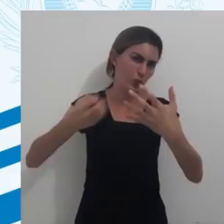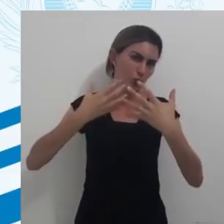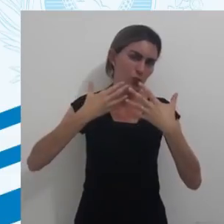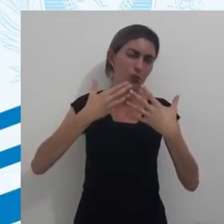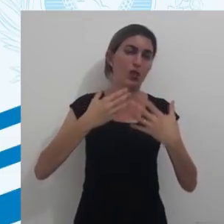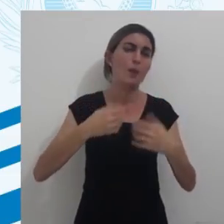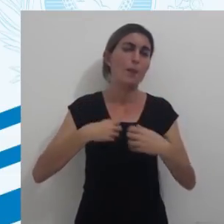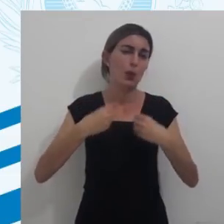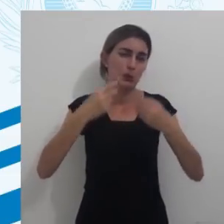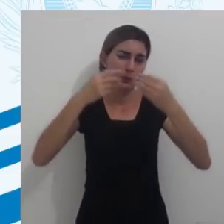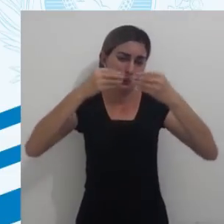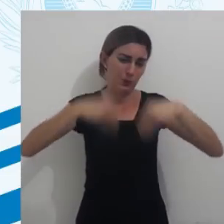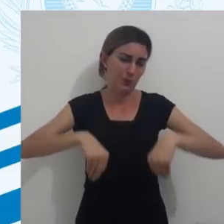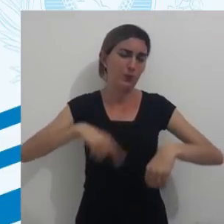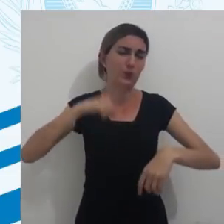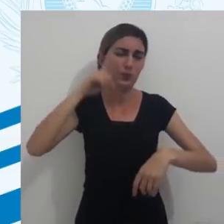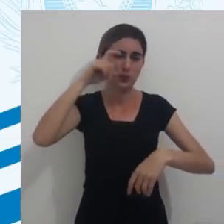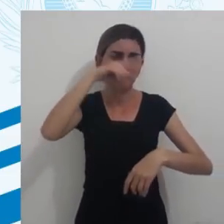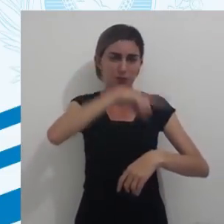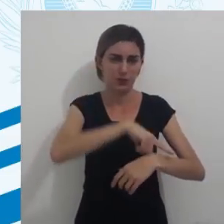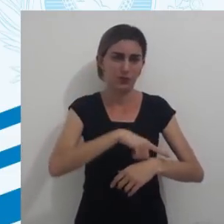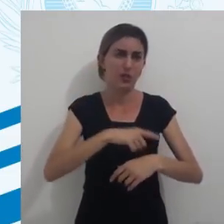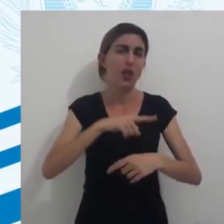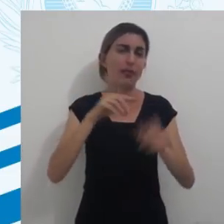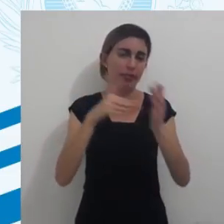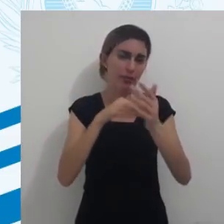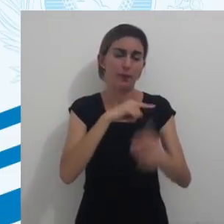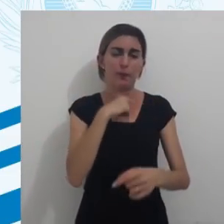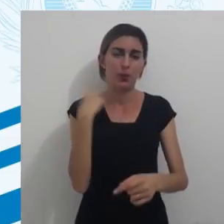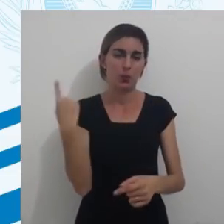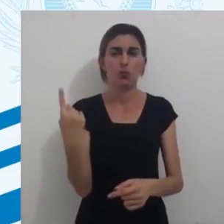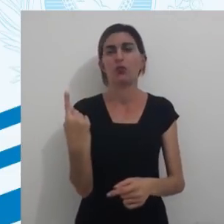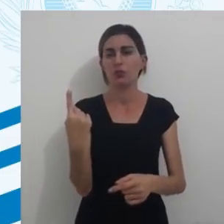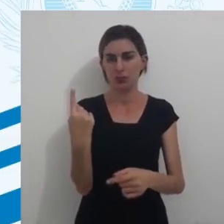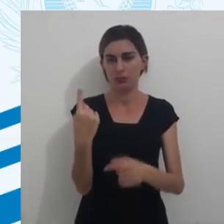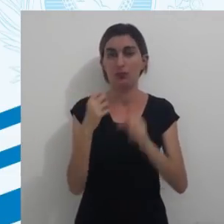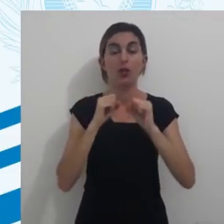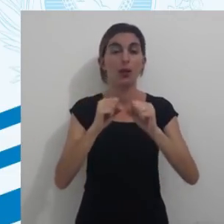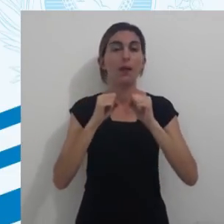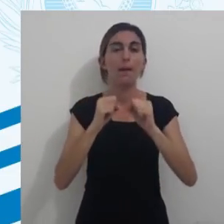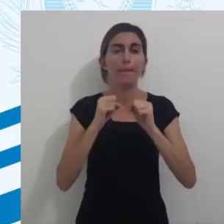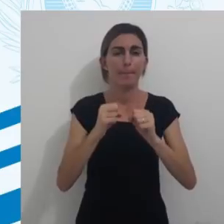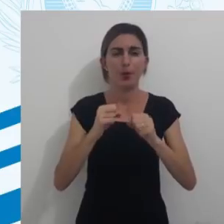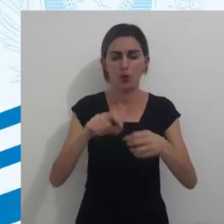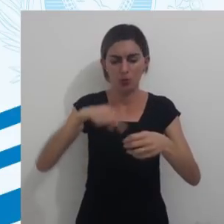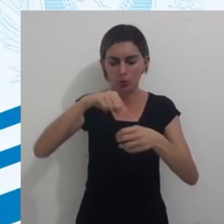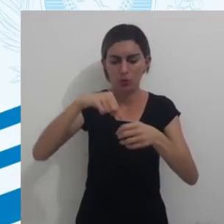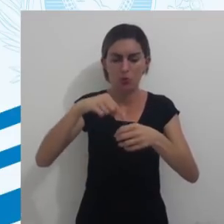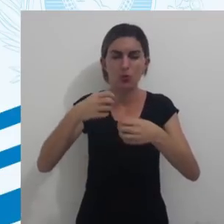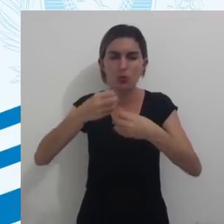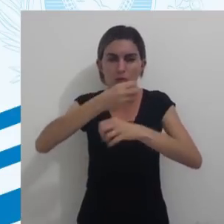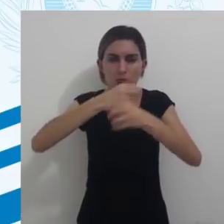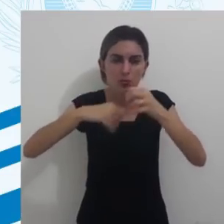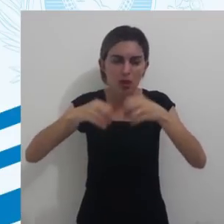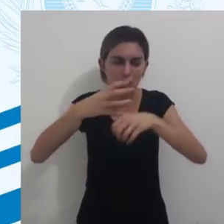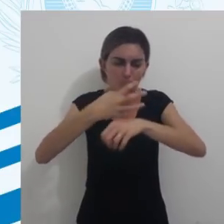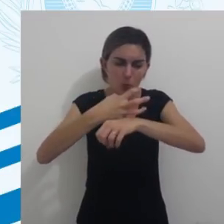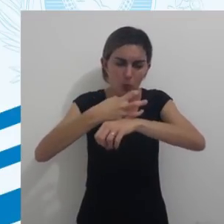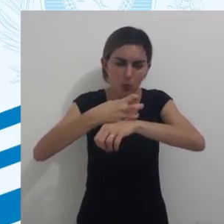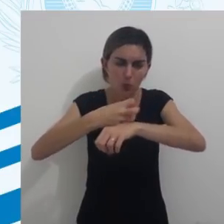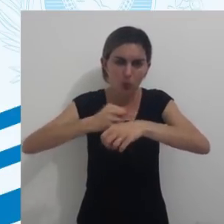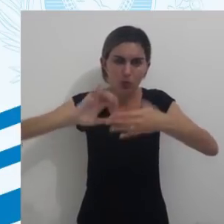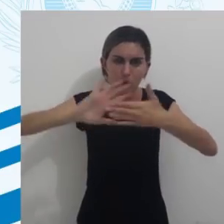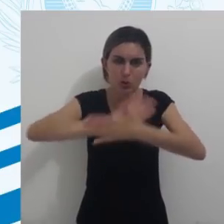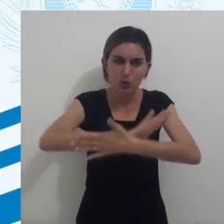lesões irreversíveis, em outros casos, a morte. A radiação pode atingir o núcleo celular, destruindo